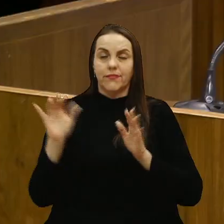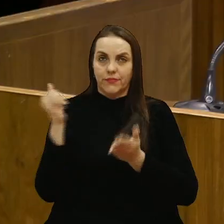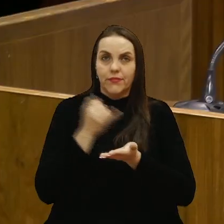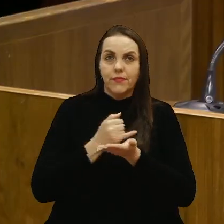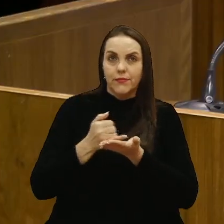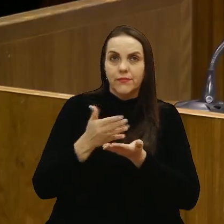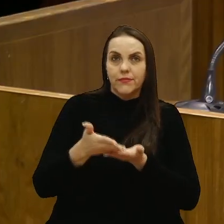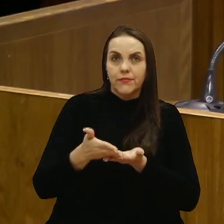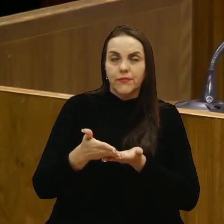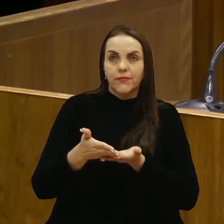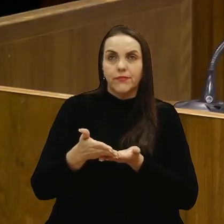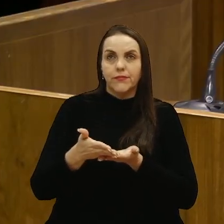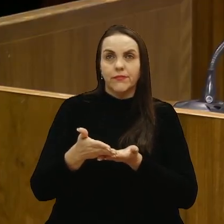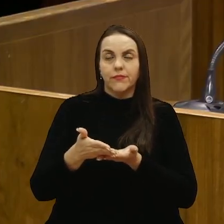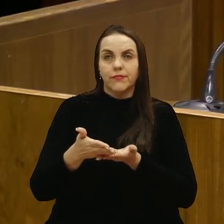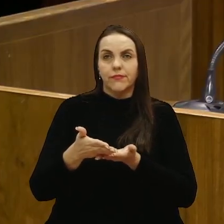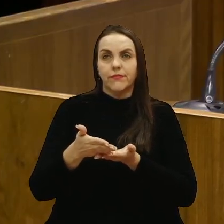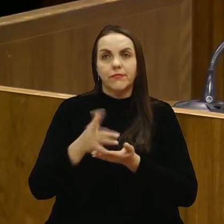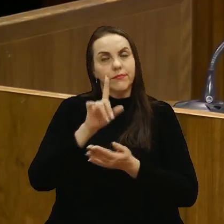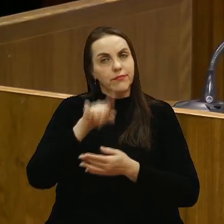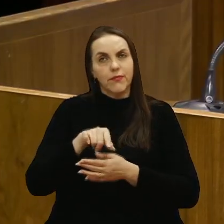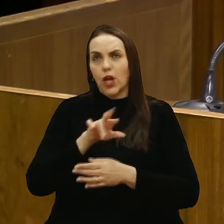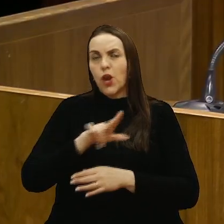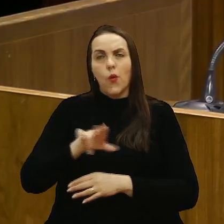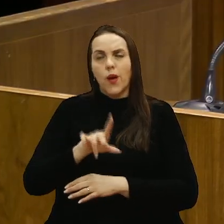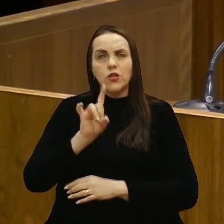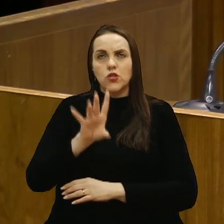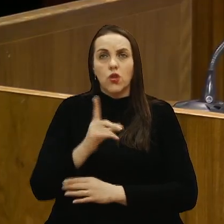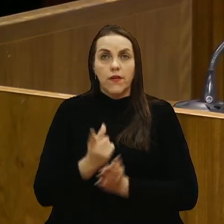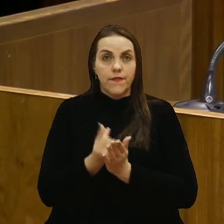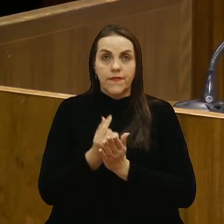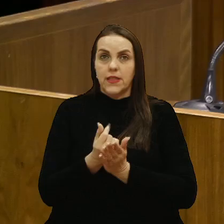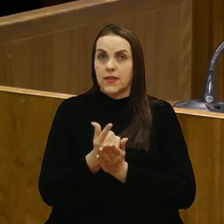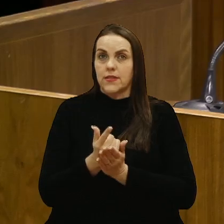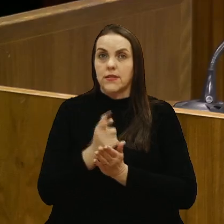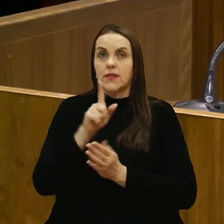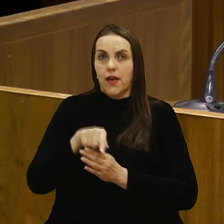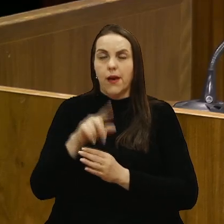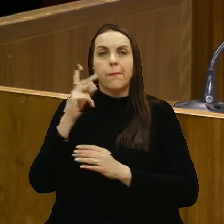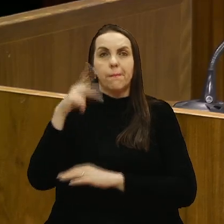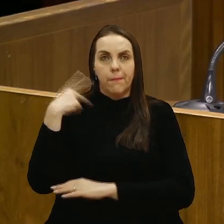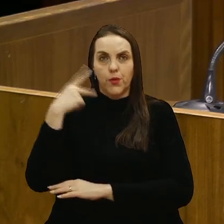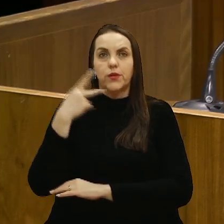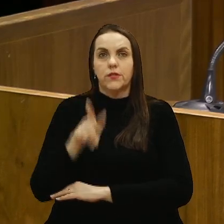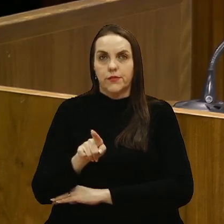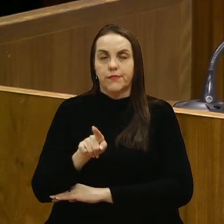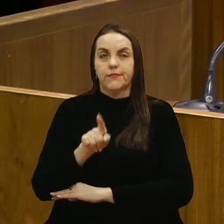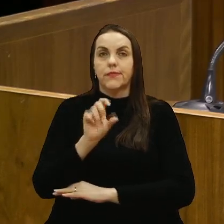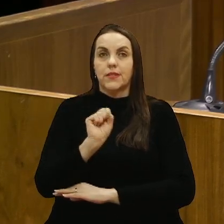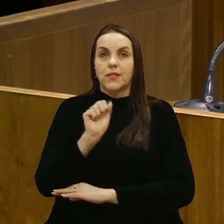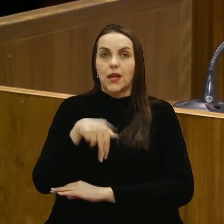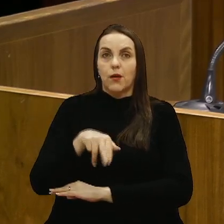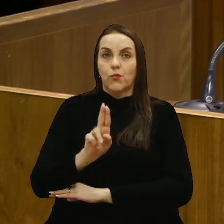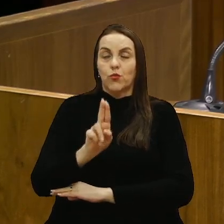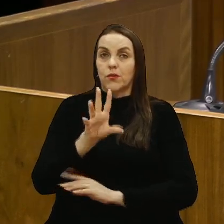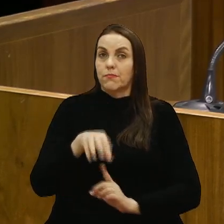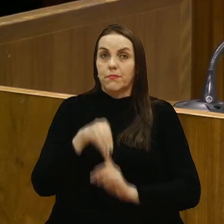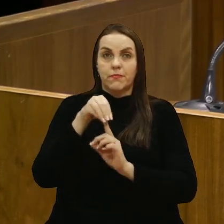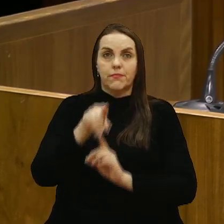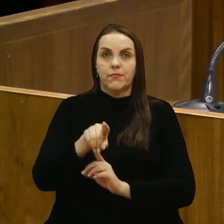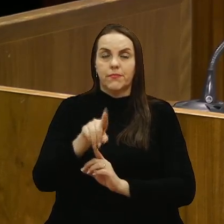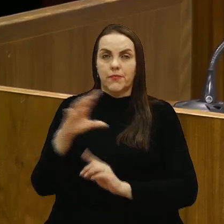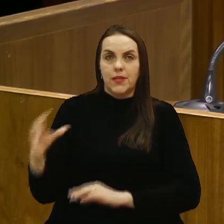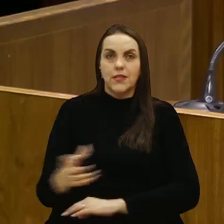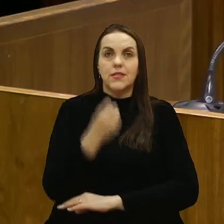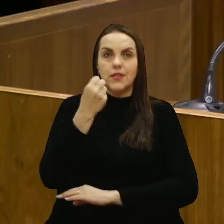início, que isso não é apenas uma questão financeira, é uma questão política. O SAMU é prioridade, porque ele salva